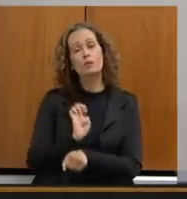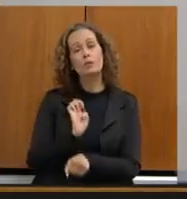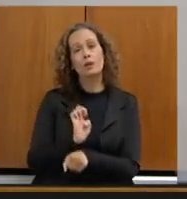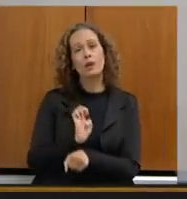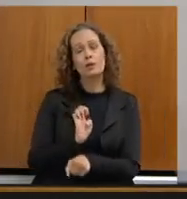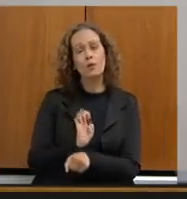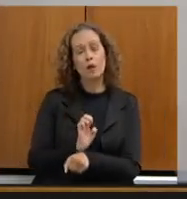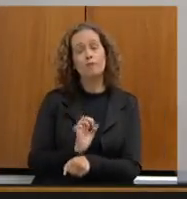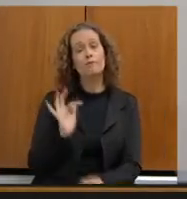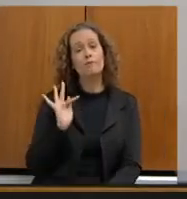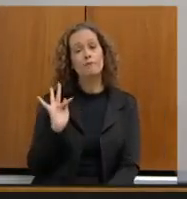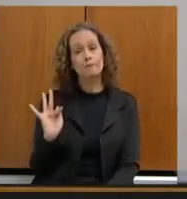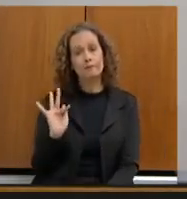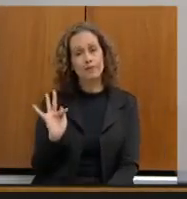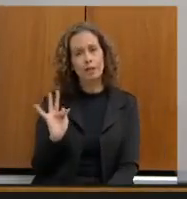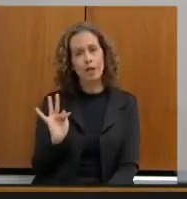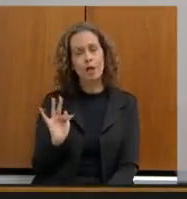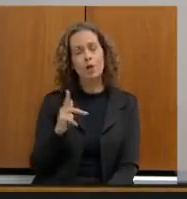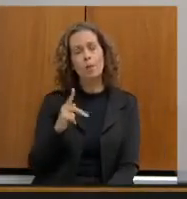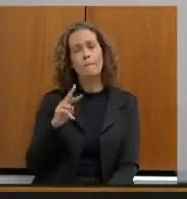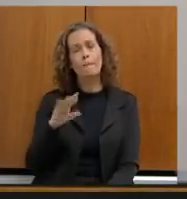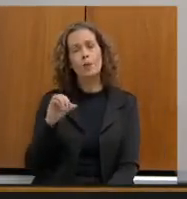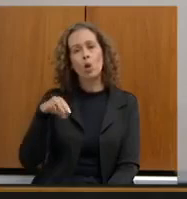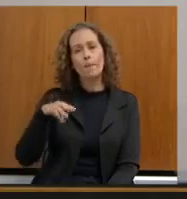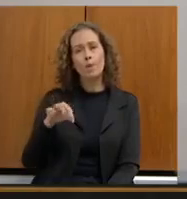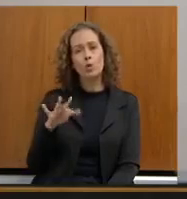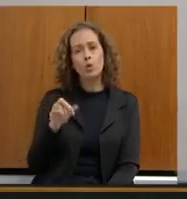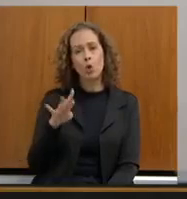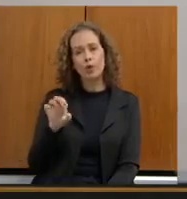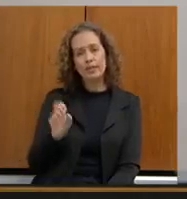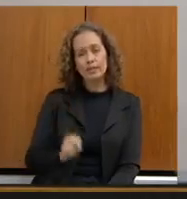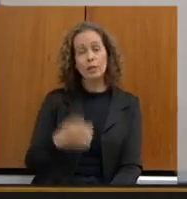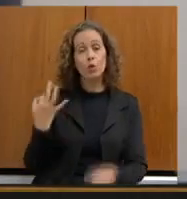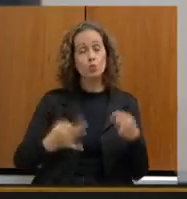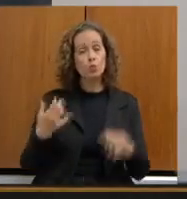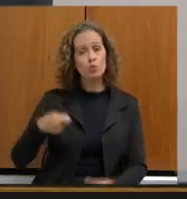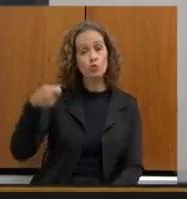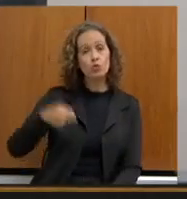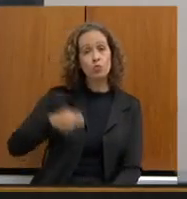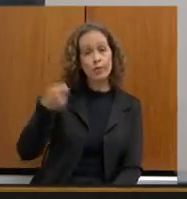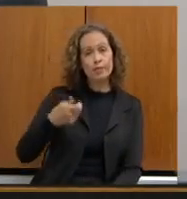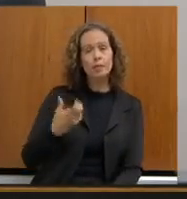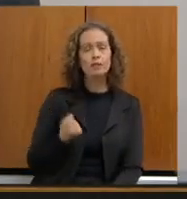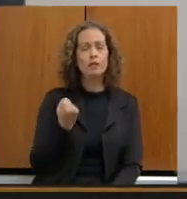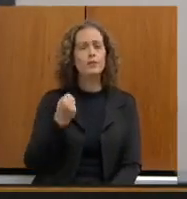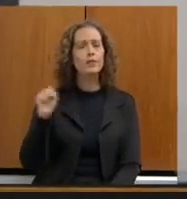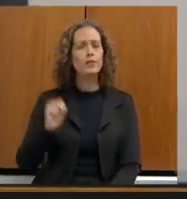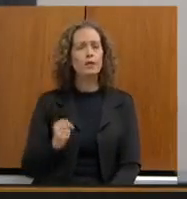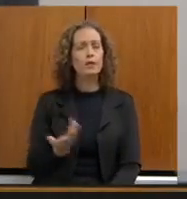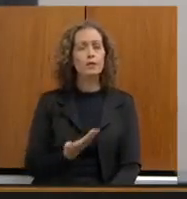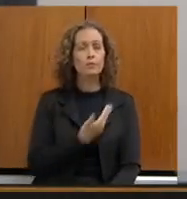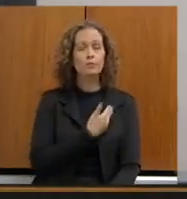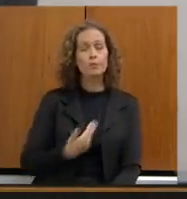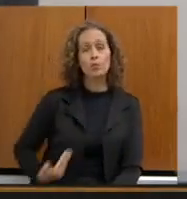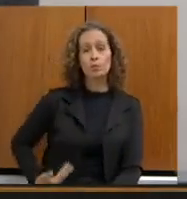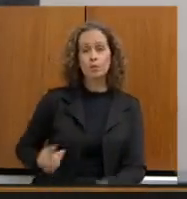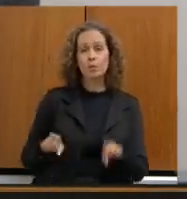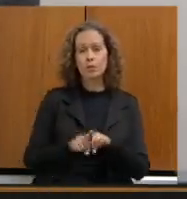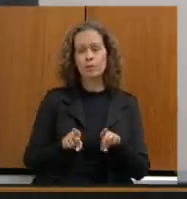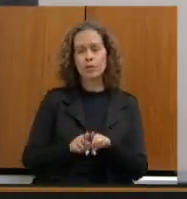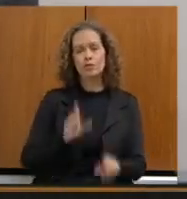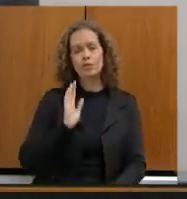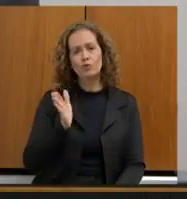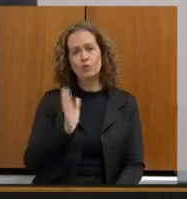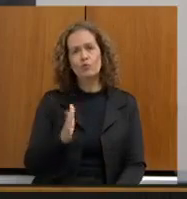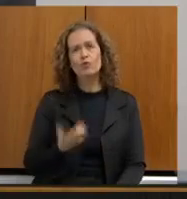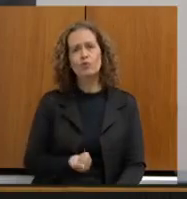federais promotores juízes defensores pouco já tinha entrado com ação para